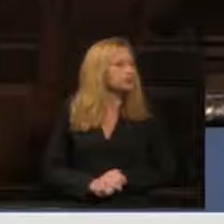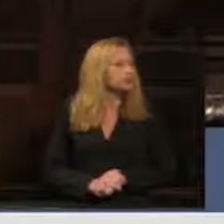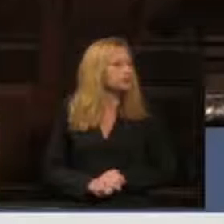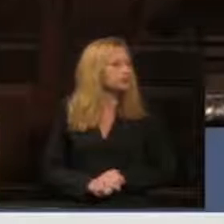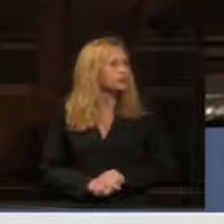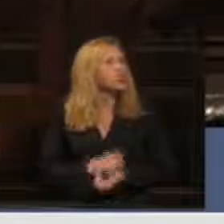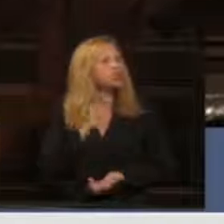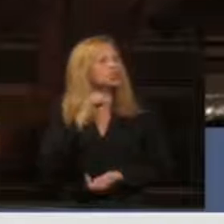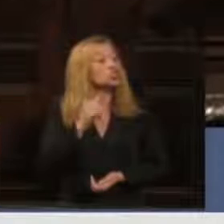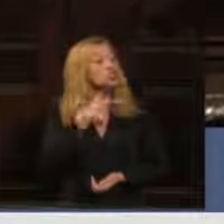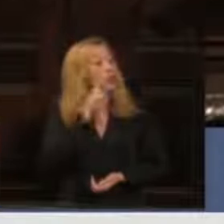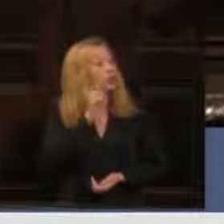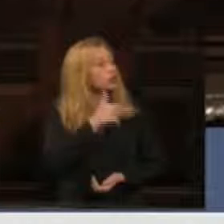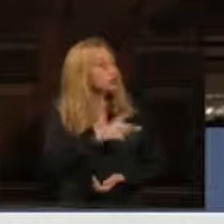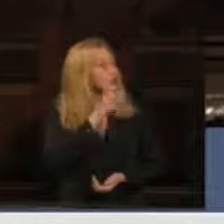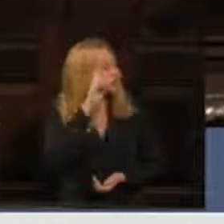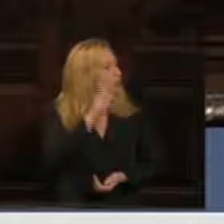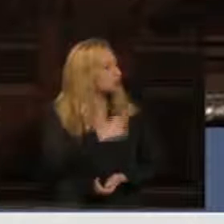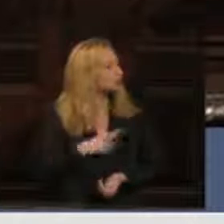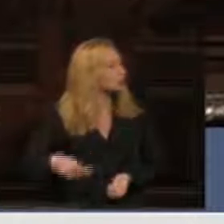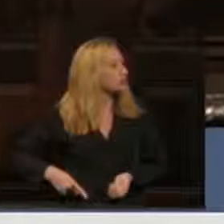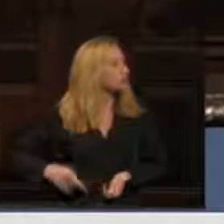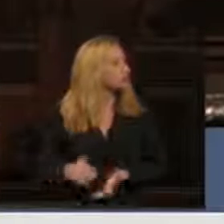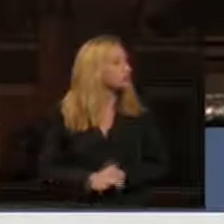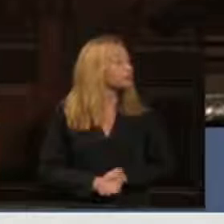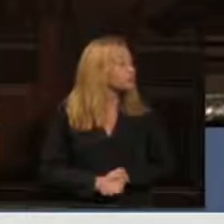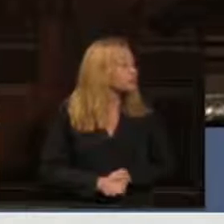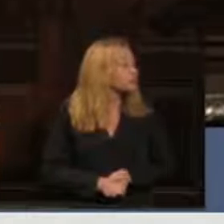Que dia foi ontem, senhor presidente?